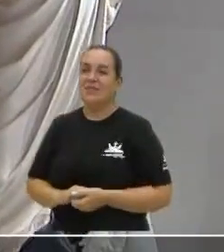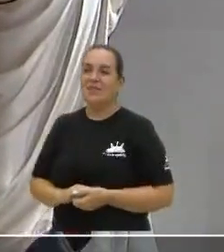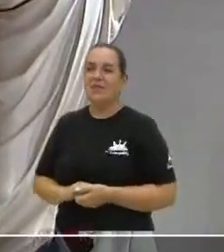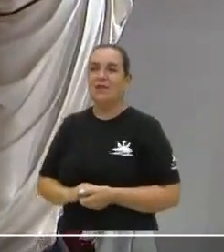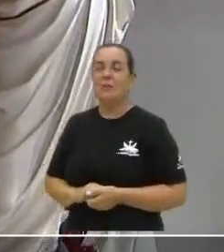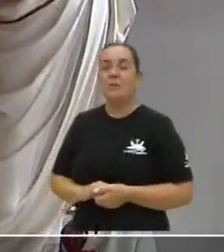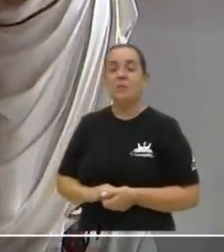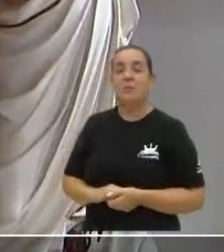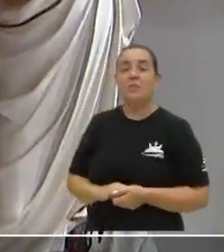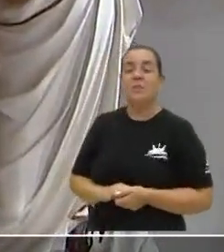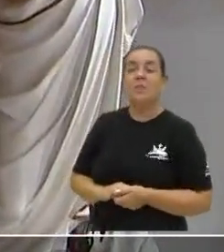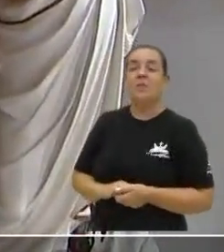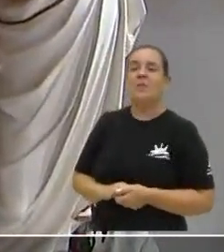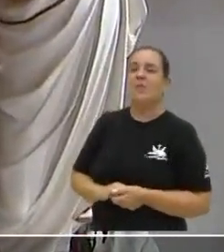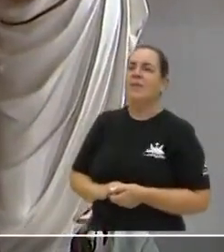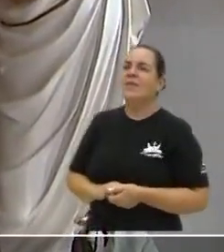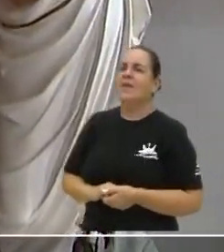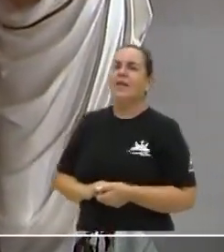misericórdia.